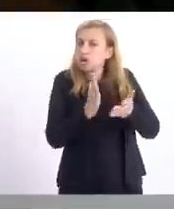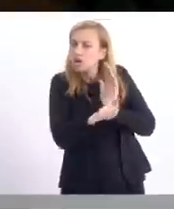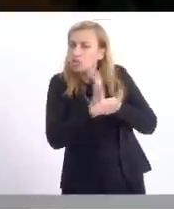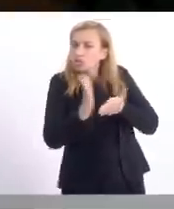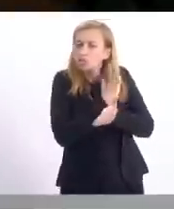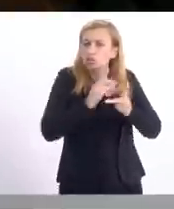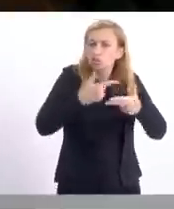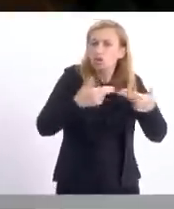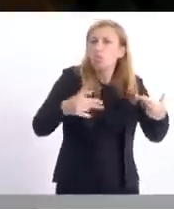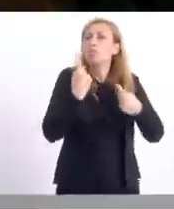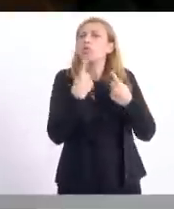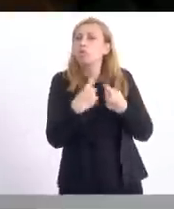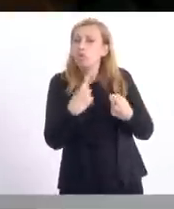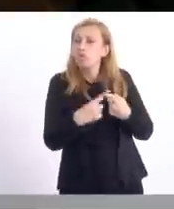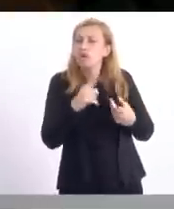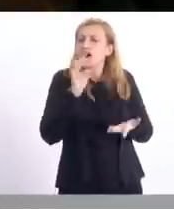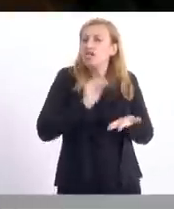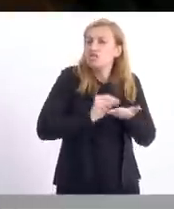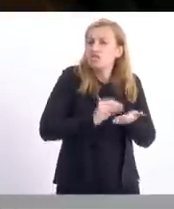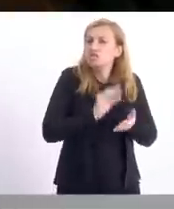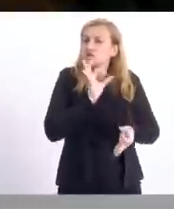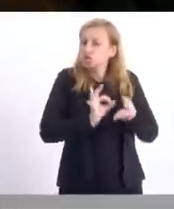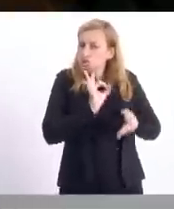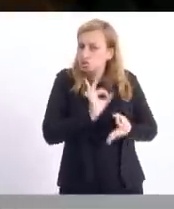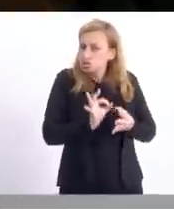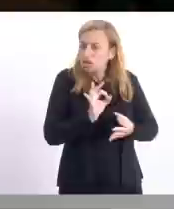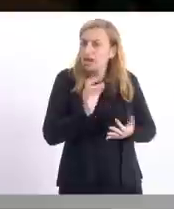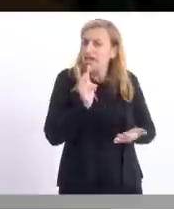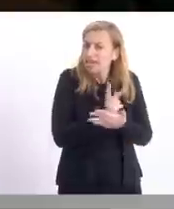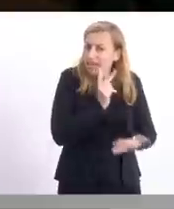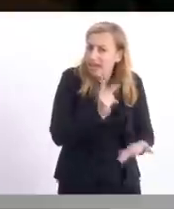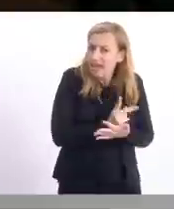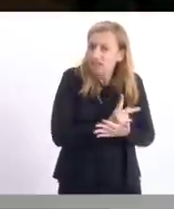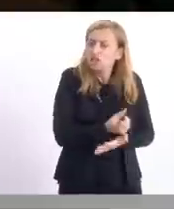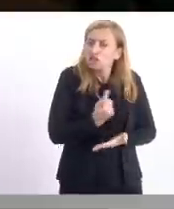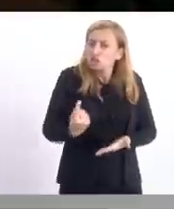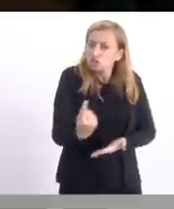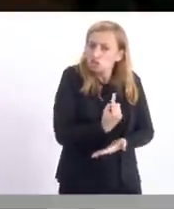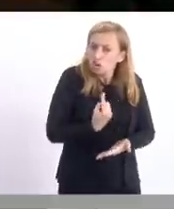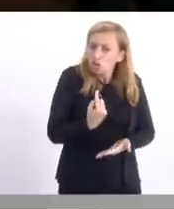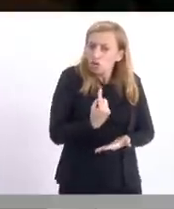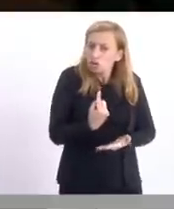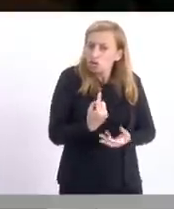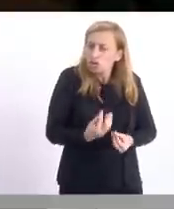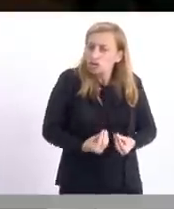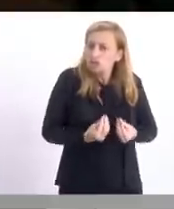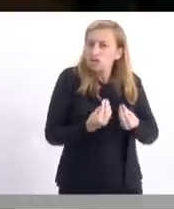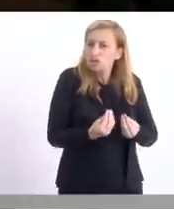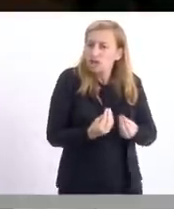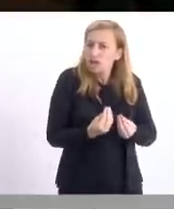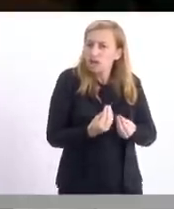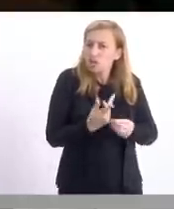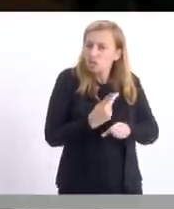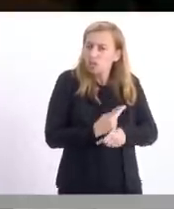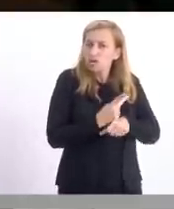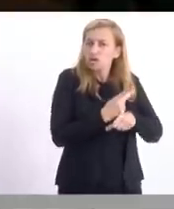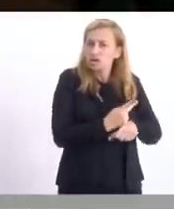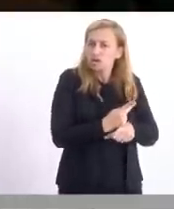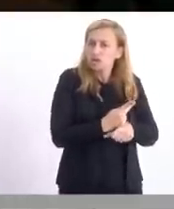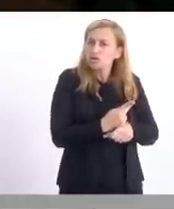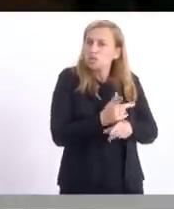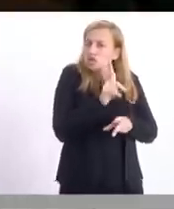coisa, porque é injusto, é imoral nós concedermos uma gratificação